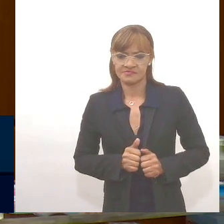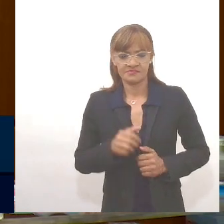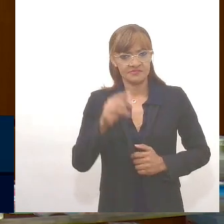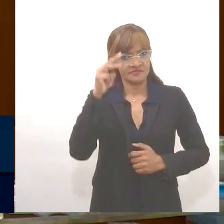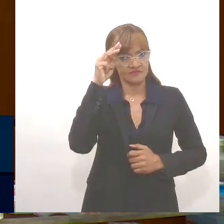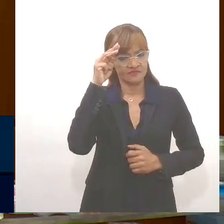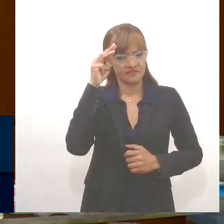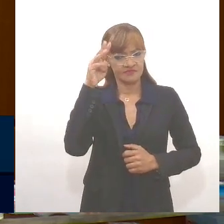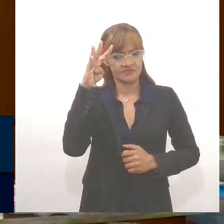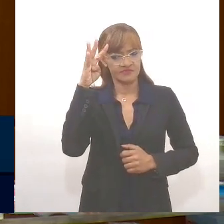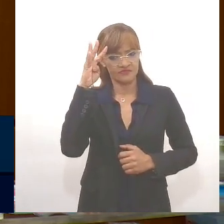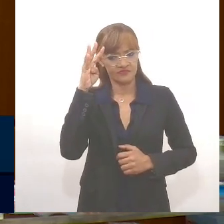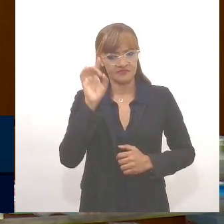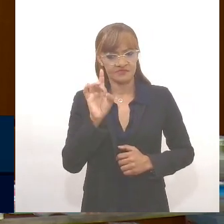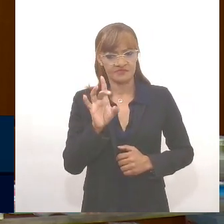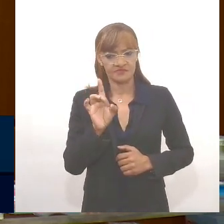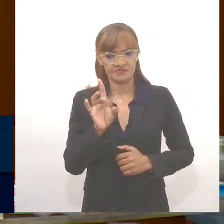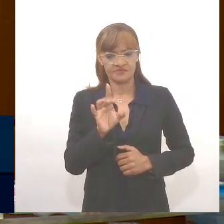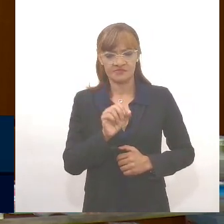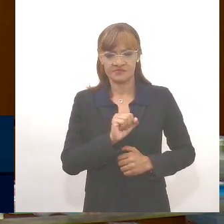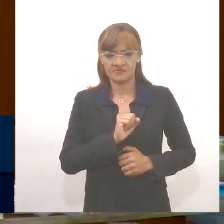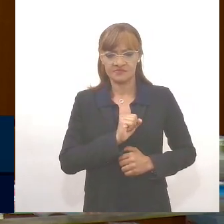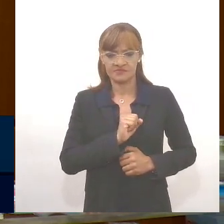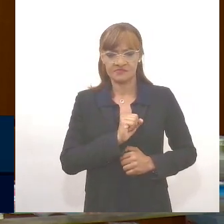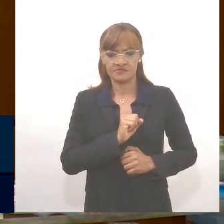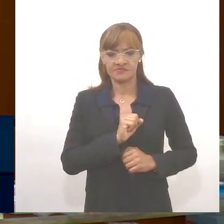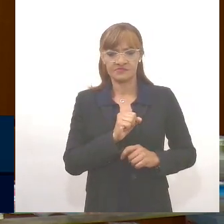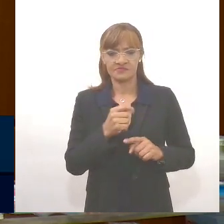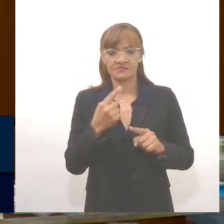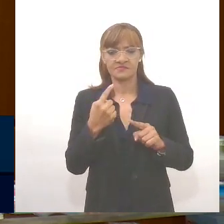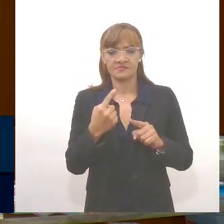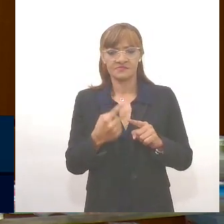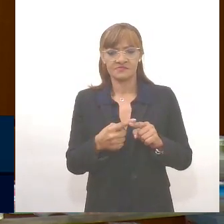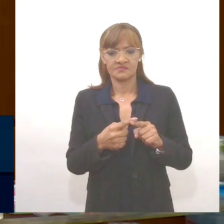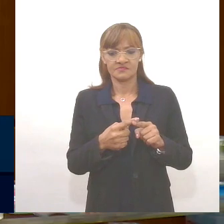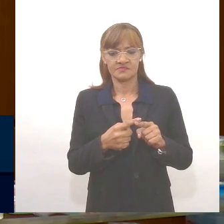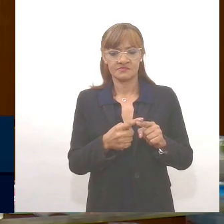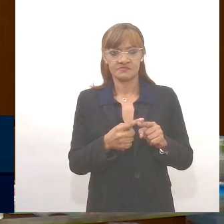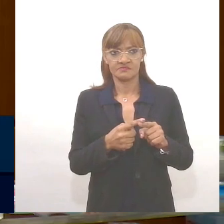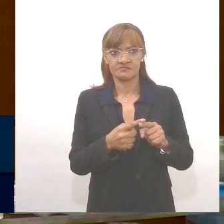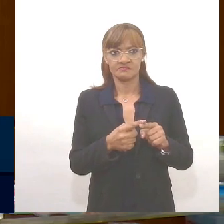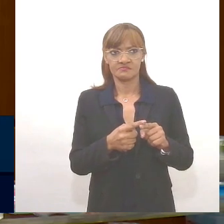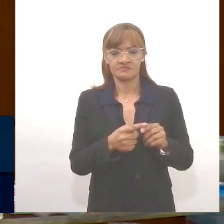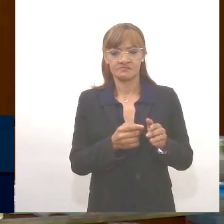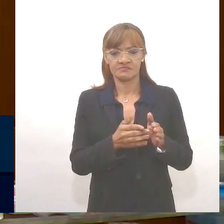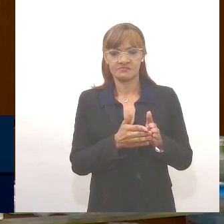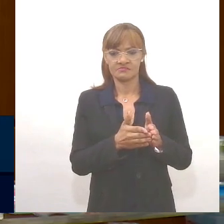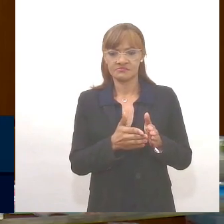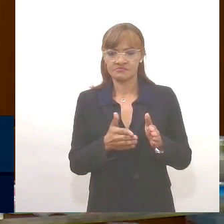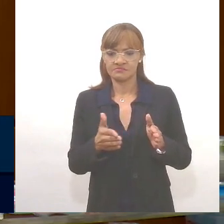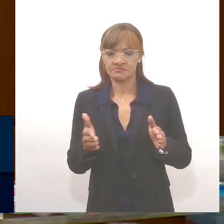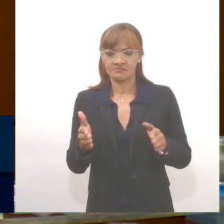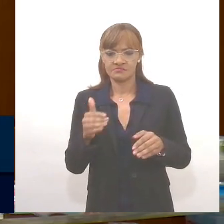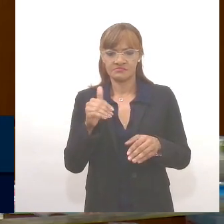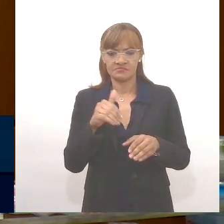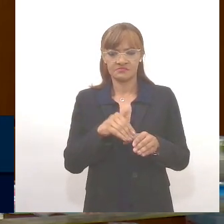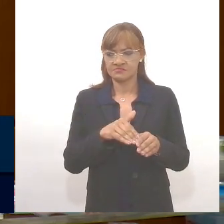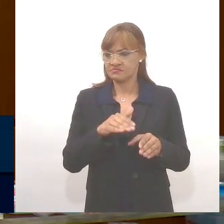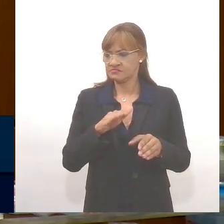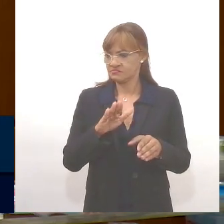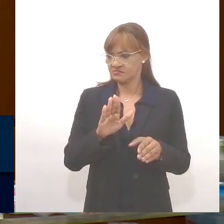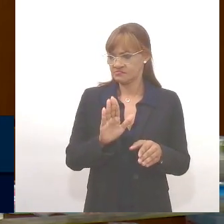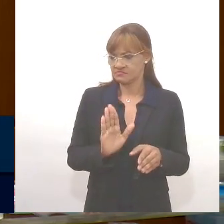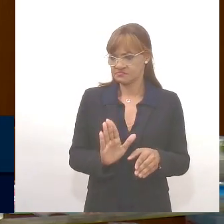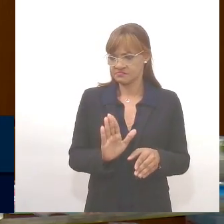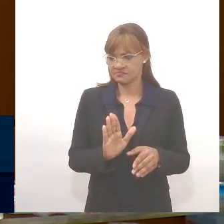né justamente por causa desse período eleitoral mas vamos continuar aqui as nossas atividades